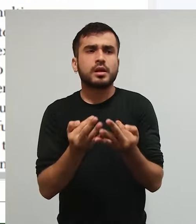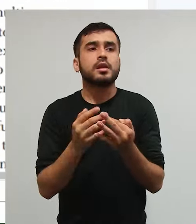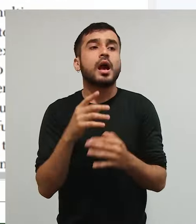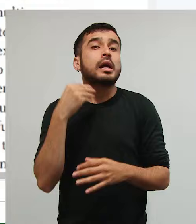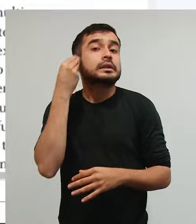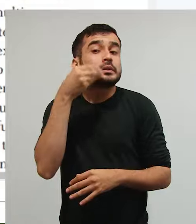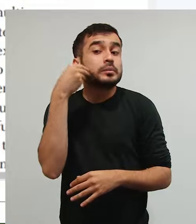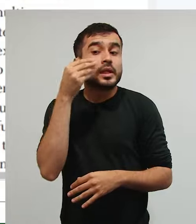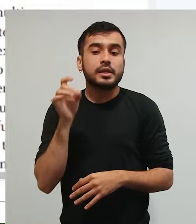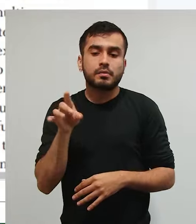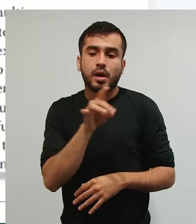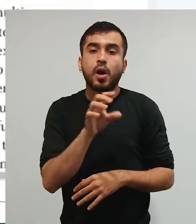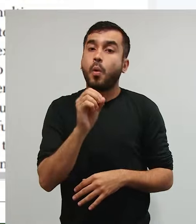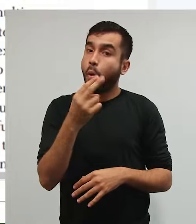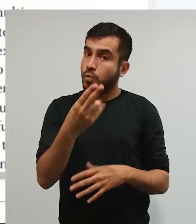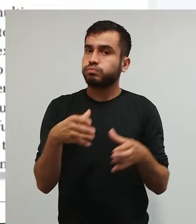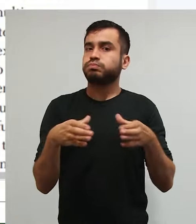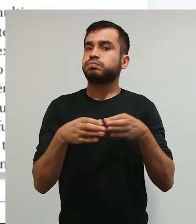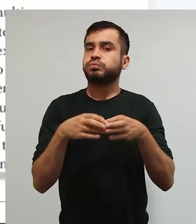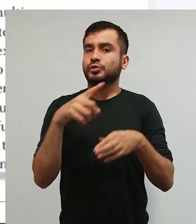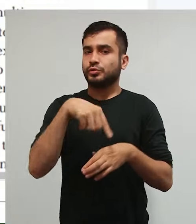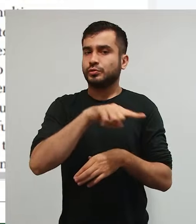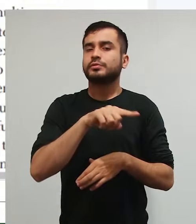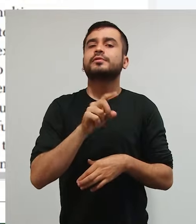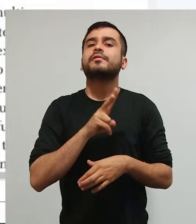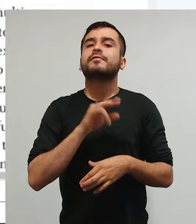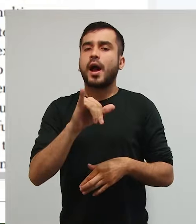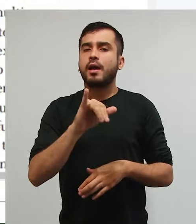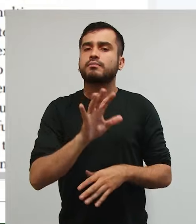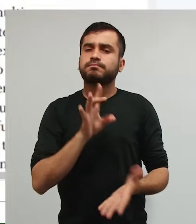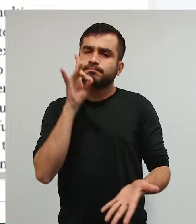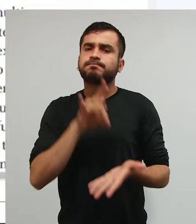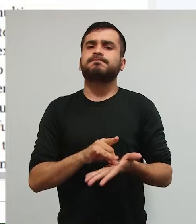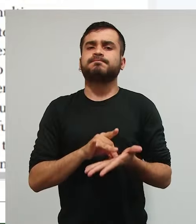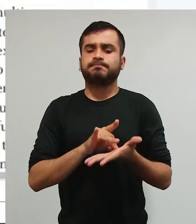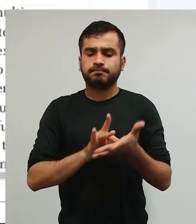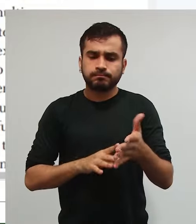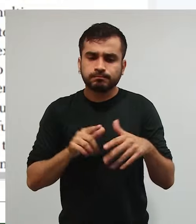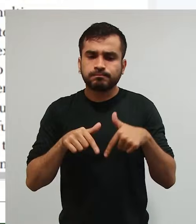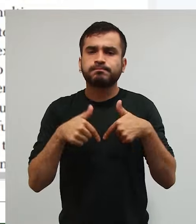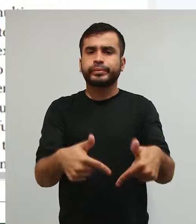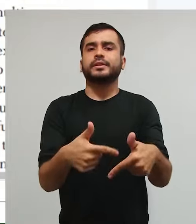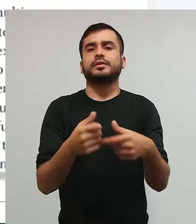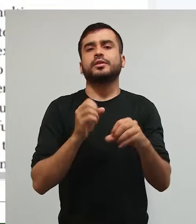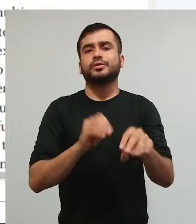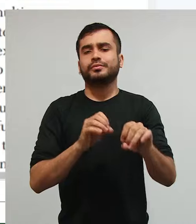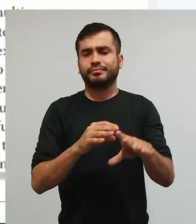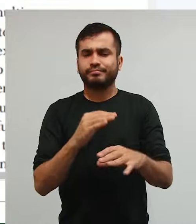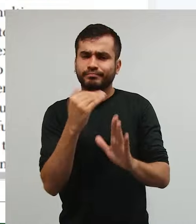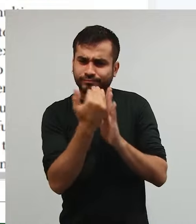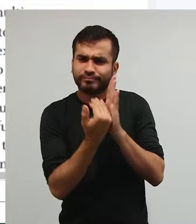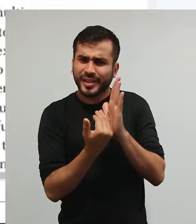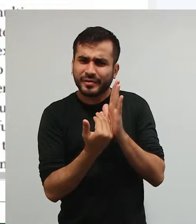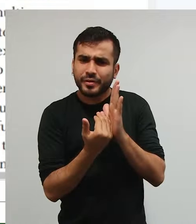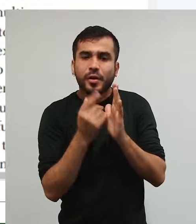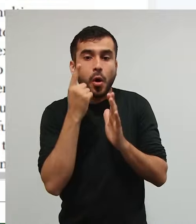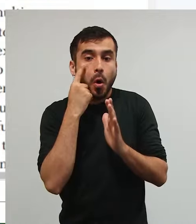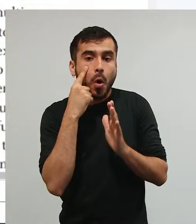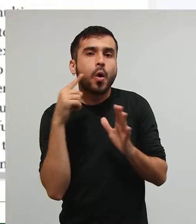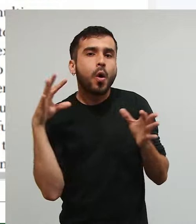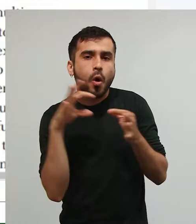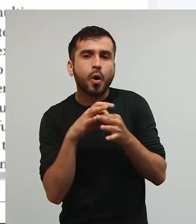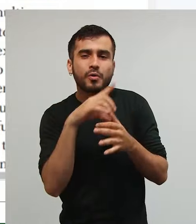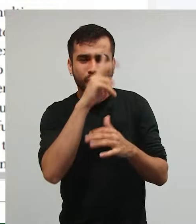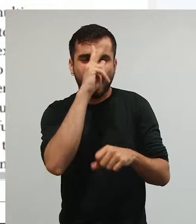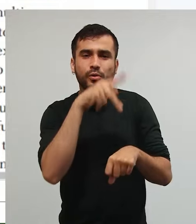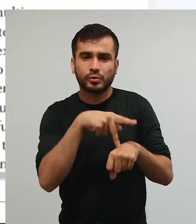professores, gestores, coordenadores, supervisores, psicólogos, funcionários em geral e pais, cujas experiências individuais e coletivas